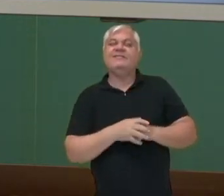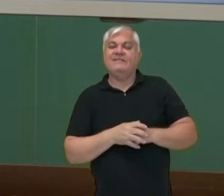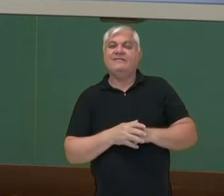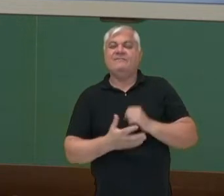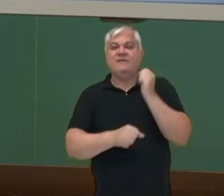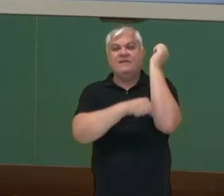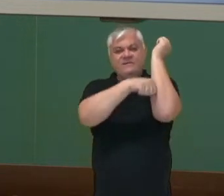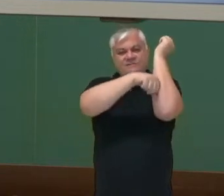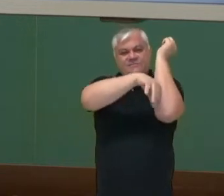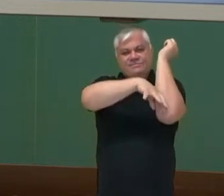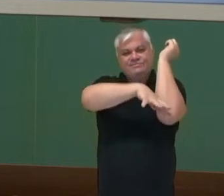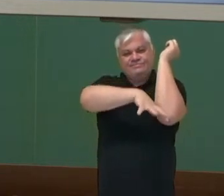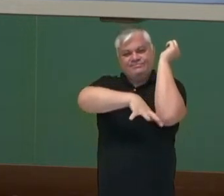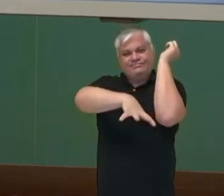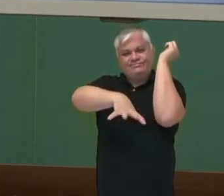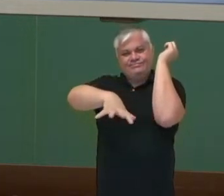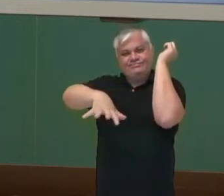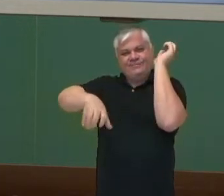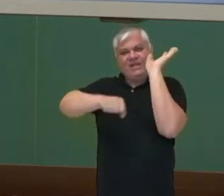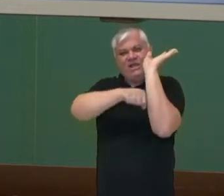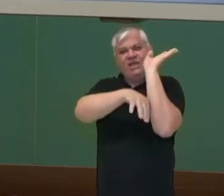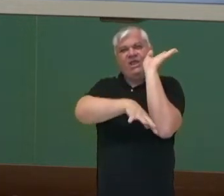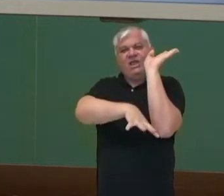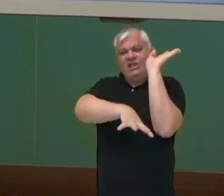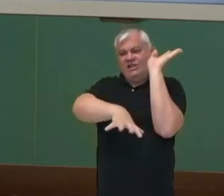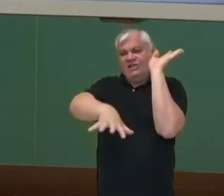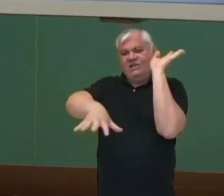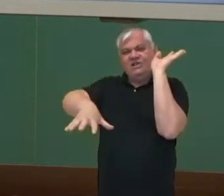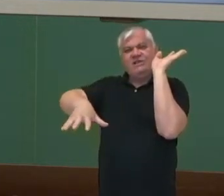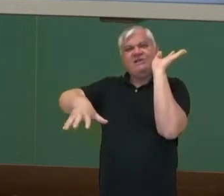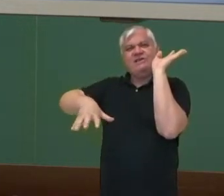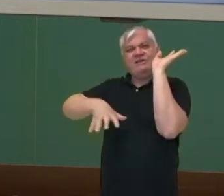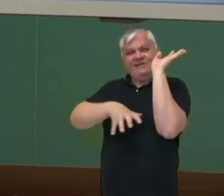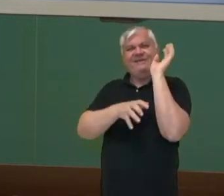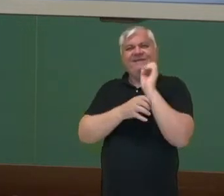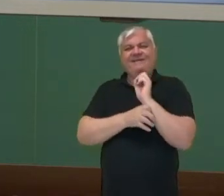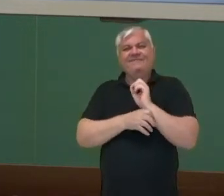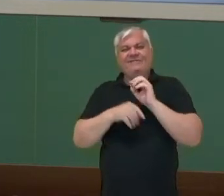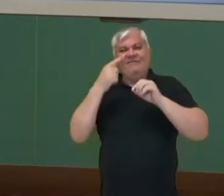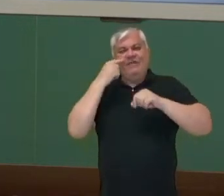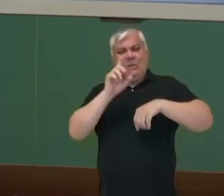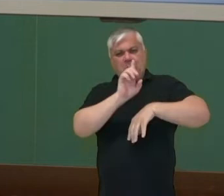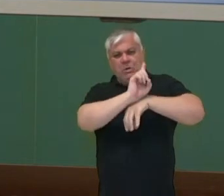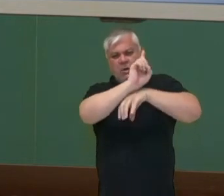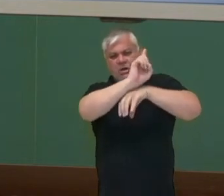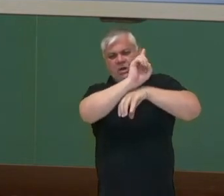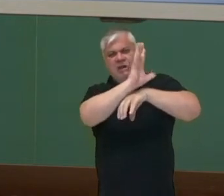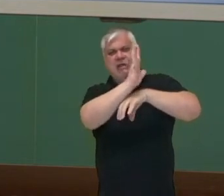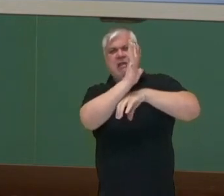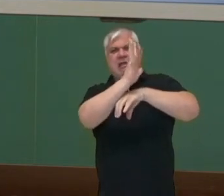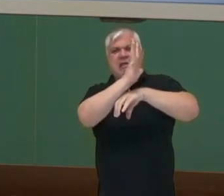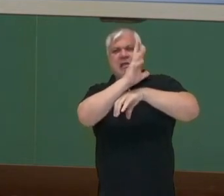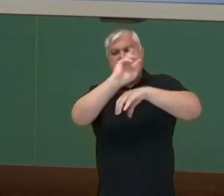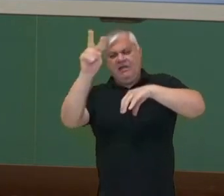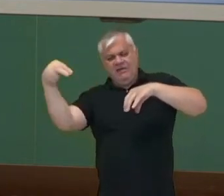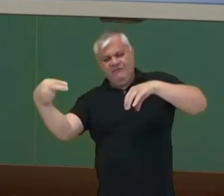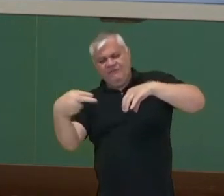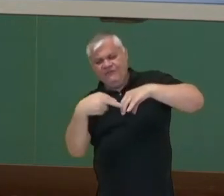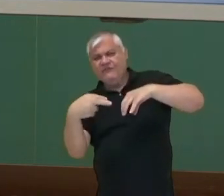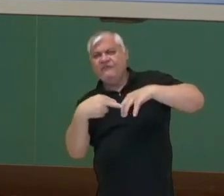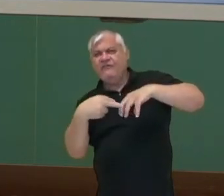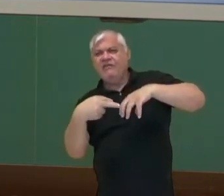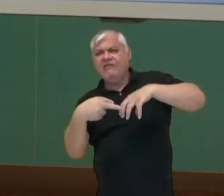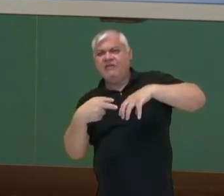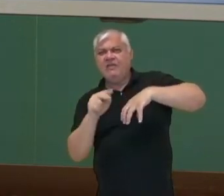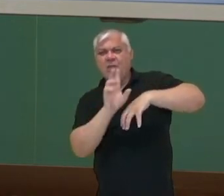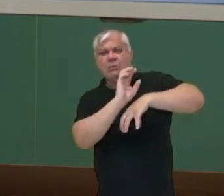raízes são aéreas, então ela fica só com a pontinha da raiz no solo e o restante da raiz fica aparente, como nós temos aqui na